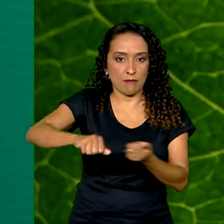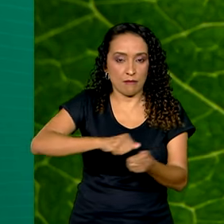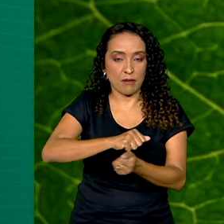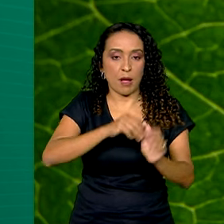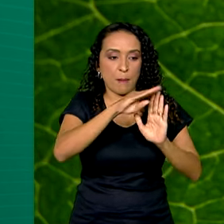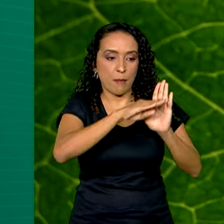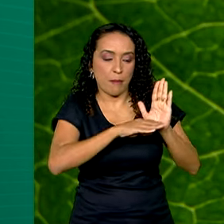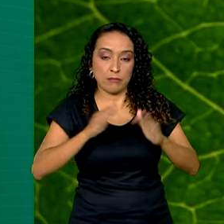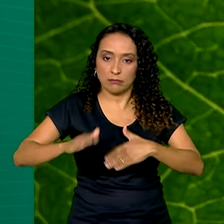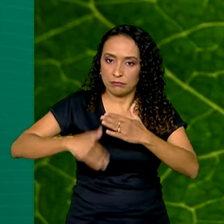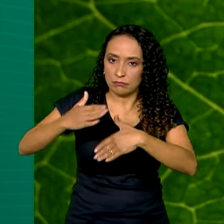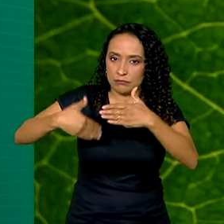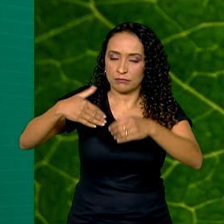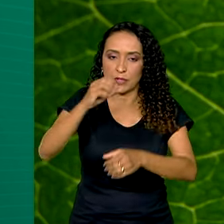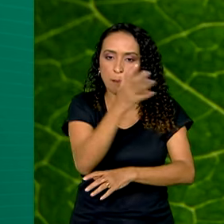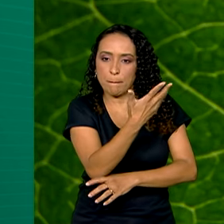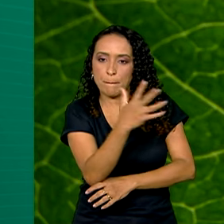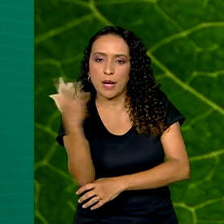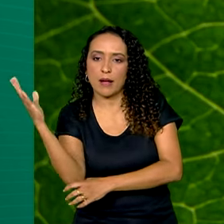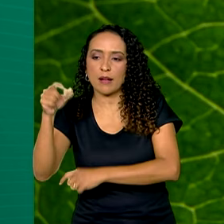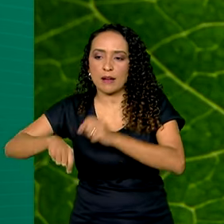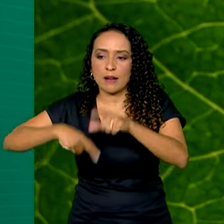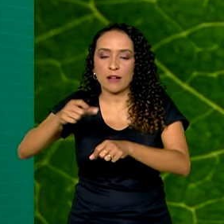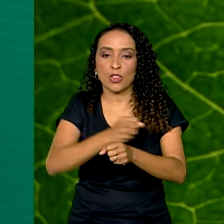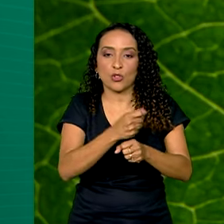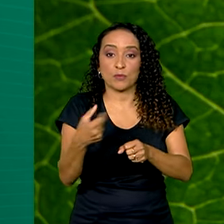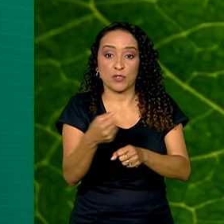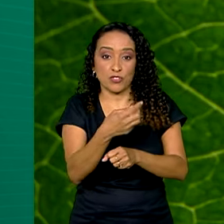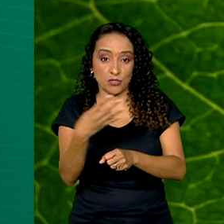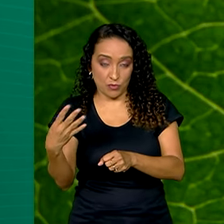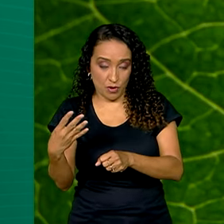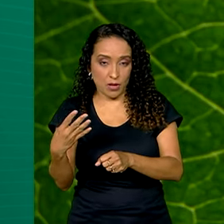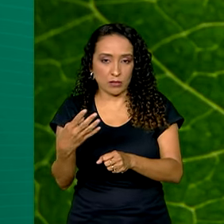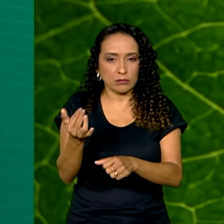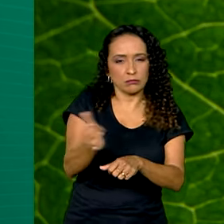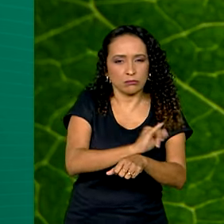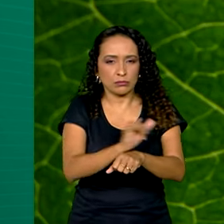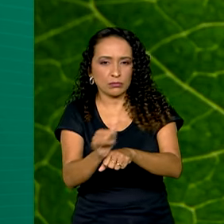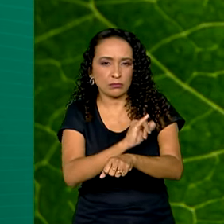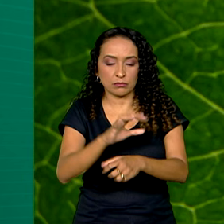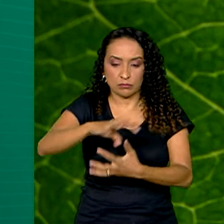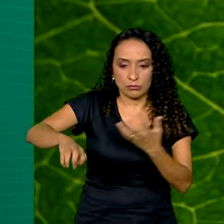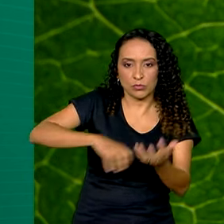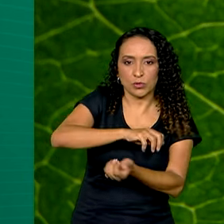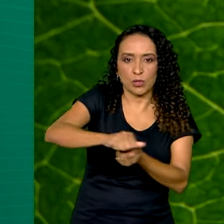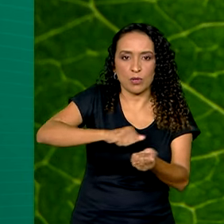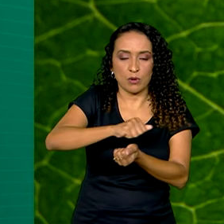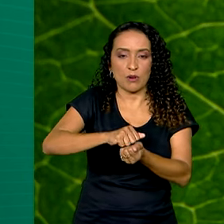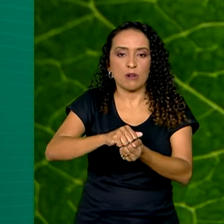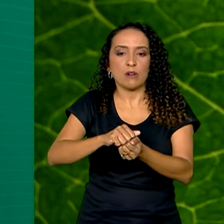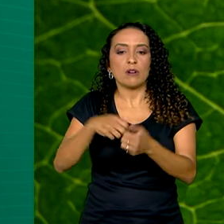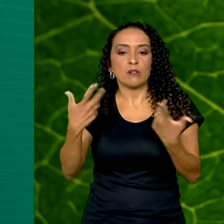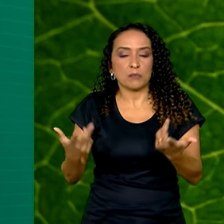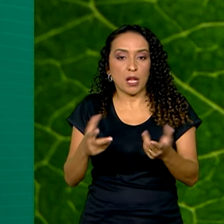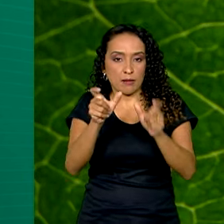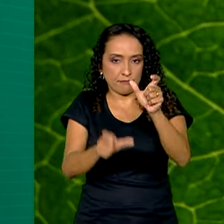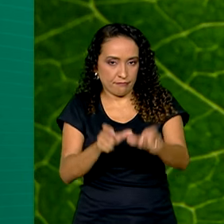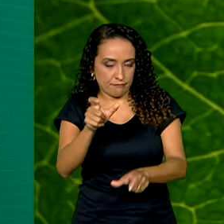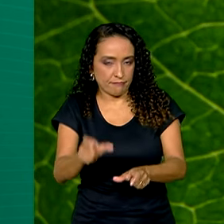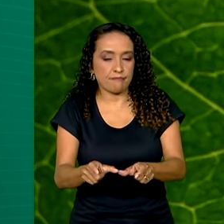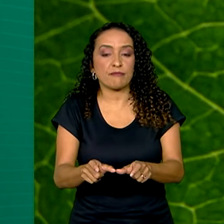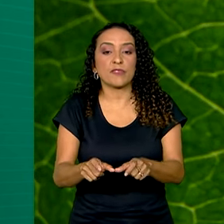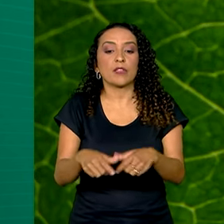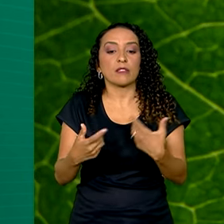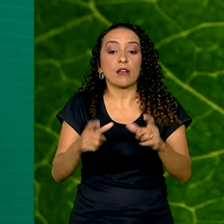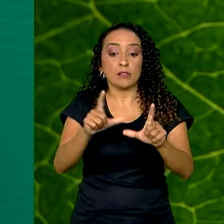de Desenvolvimento de Florestas Plantadas 2024, com estratégias de sustentabilidade para a silvicultura. O